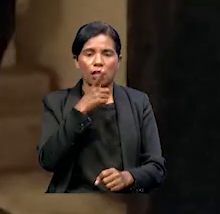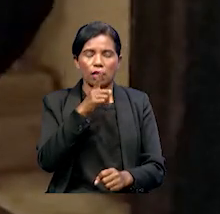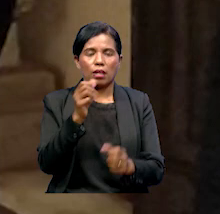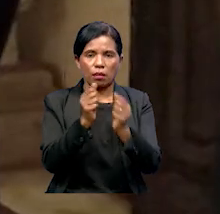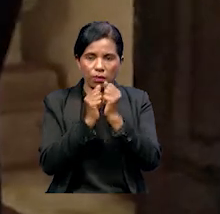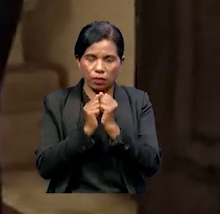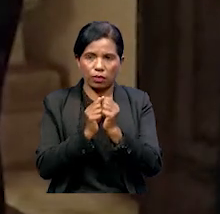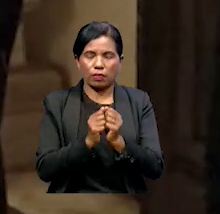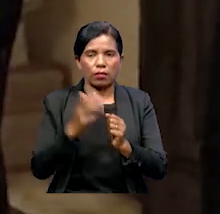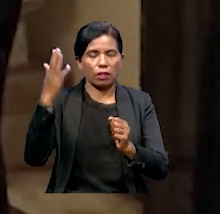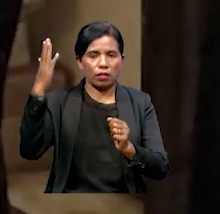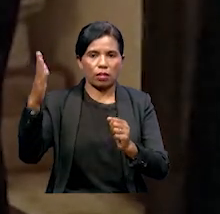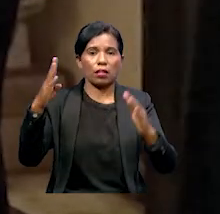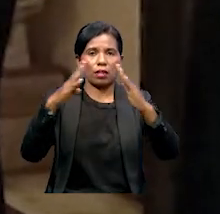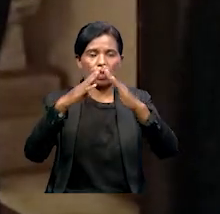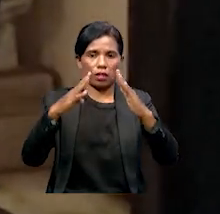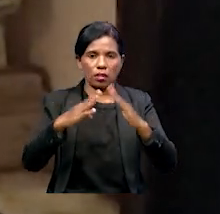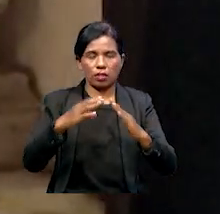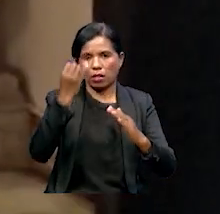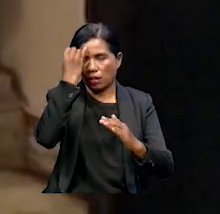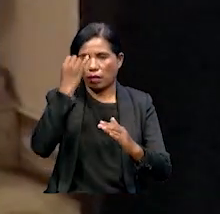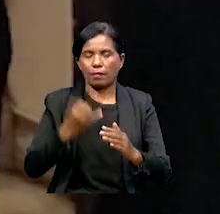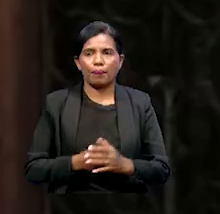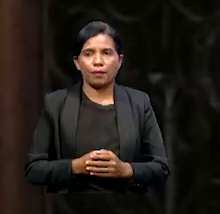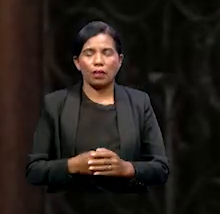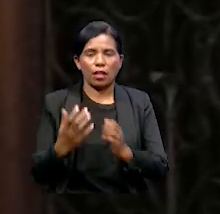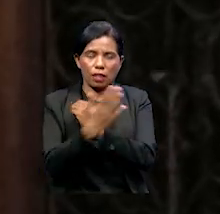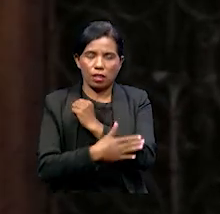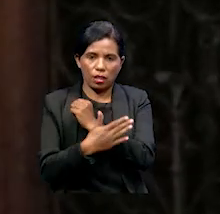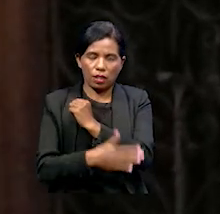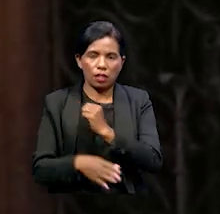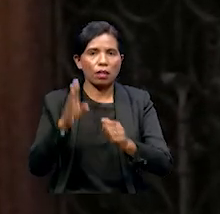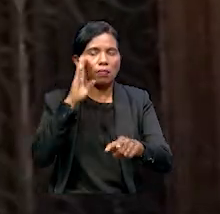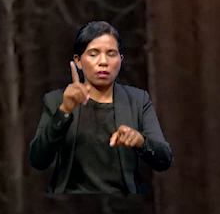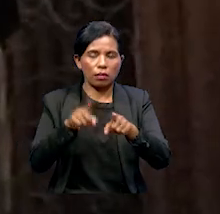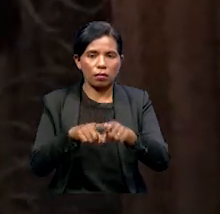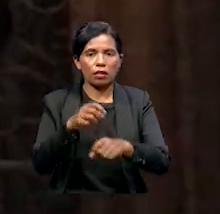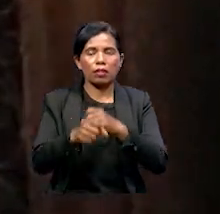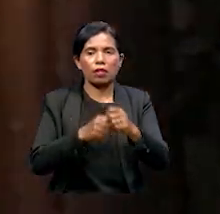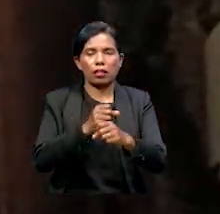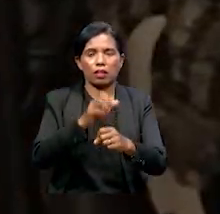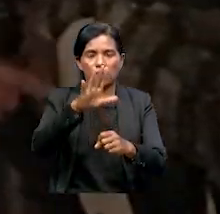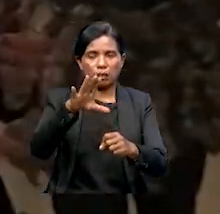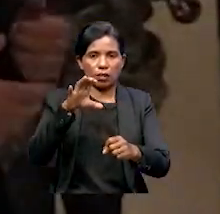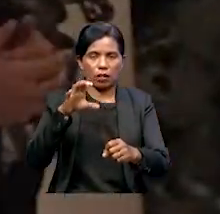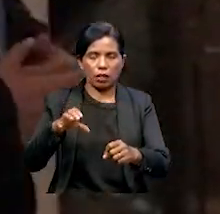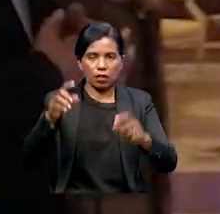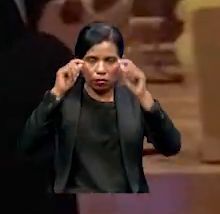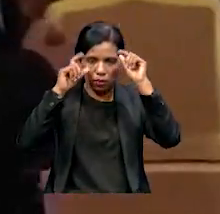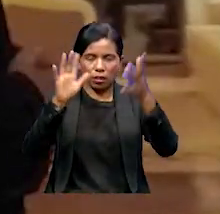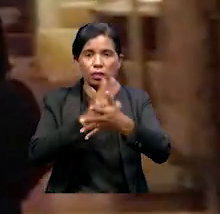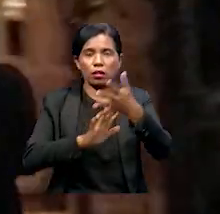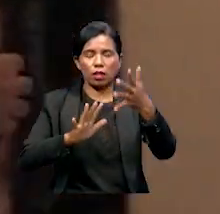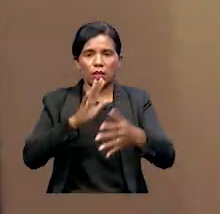ba Vaticano, Itália. Portugal no Timor-Leste, no da nação Mount Allen, depois de Tiranatos Lima, Timor-Leste celebra a evangelização